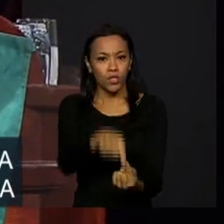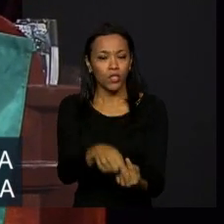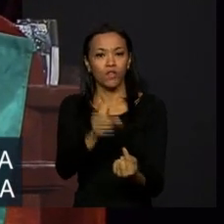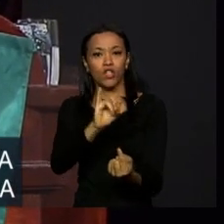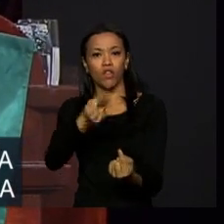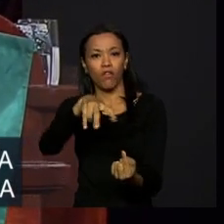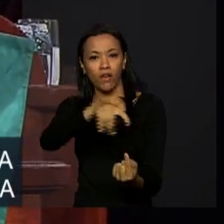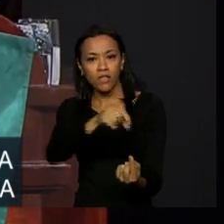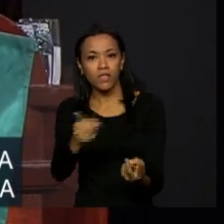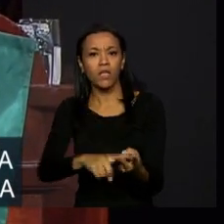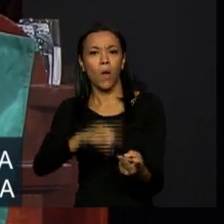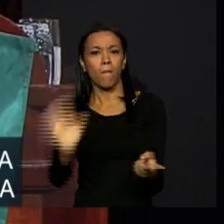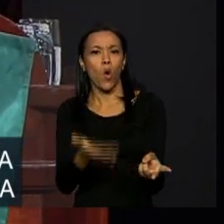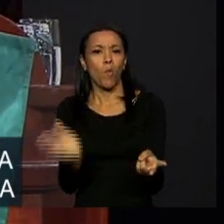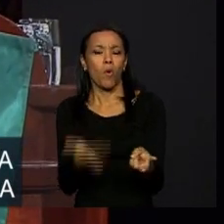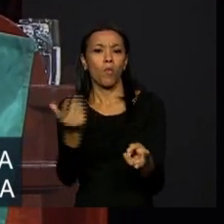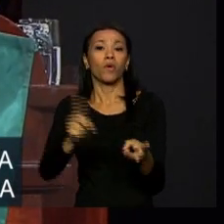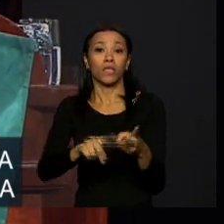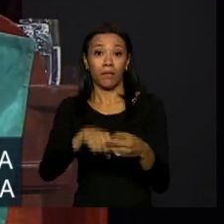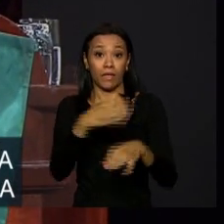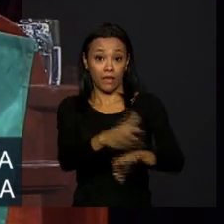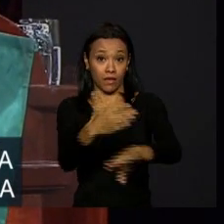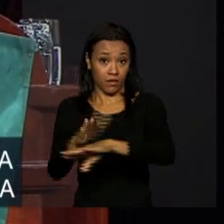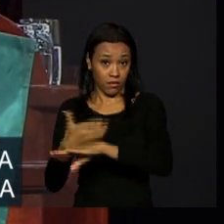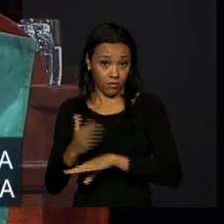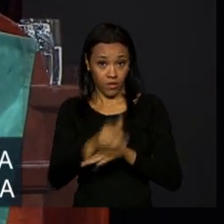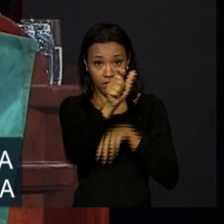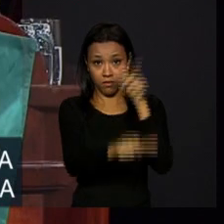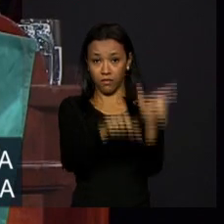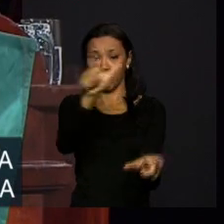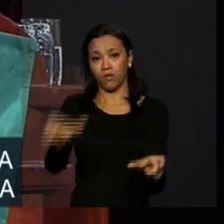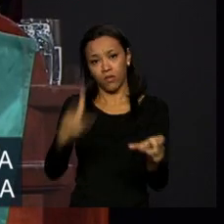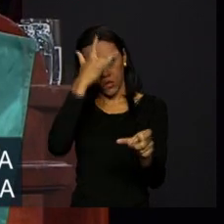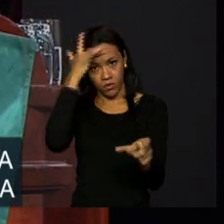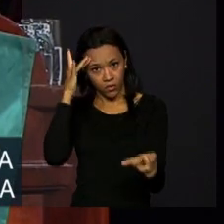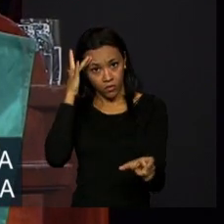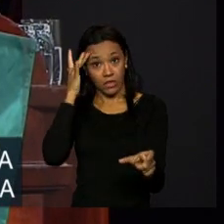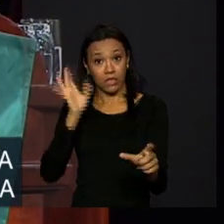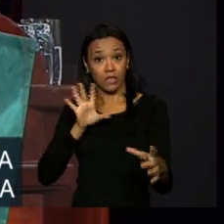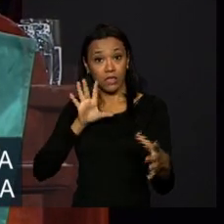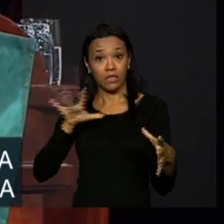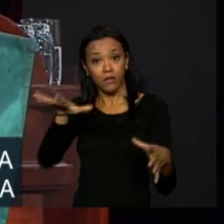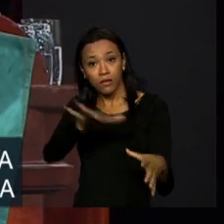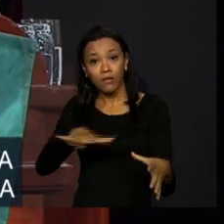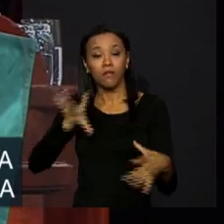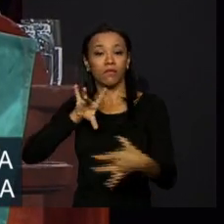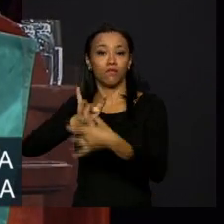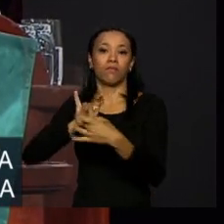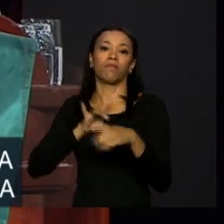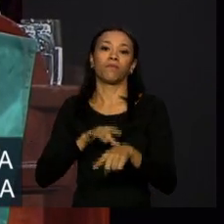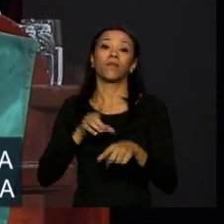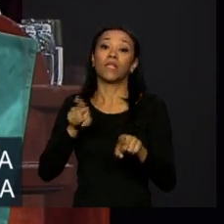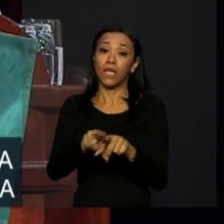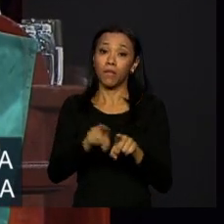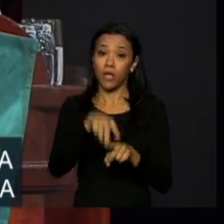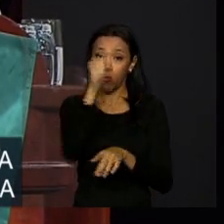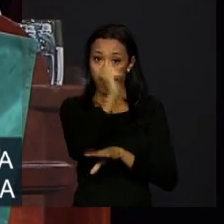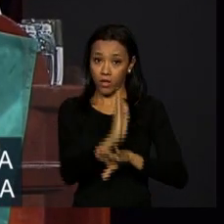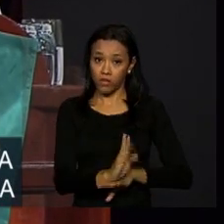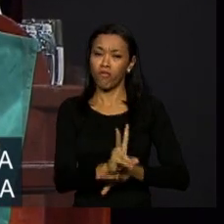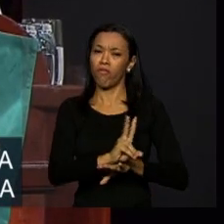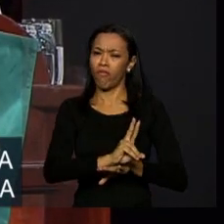produção industrial e a capacitação de recursos humanos também o Brasil vai apoiar as